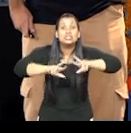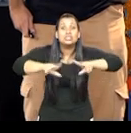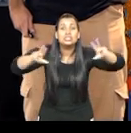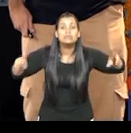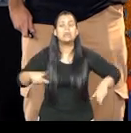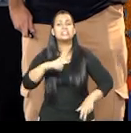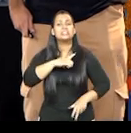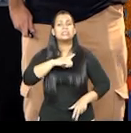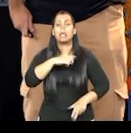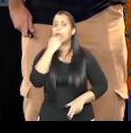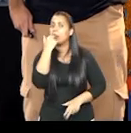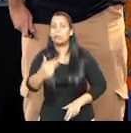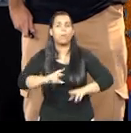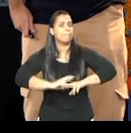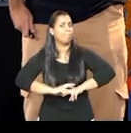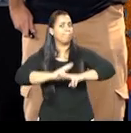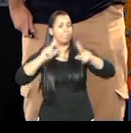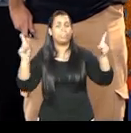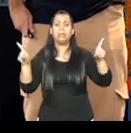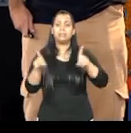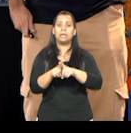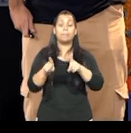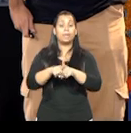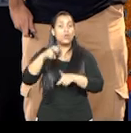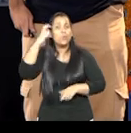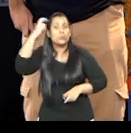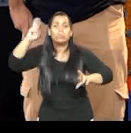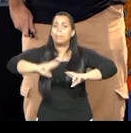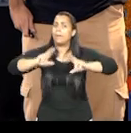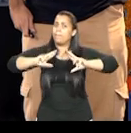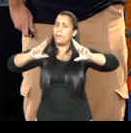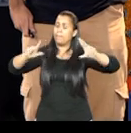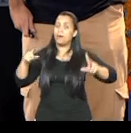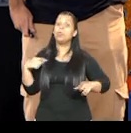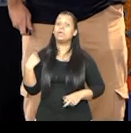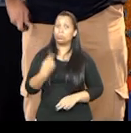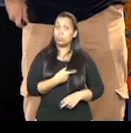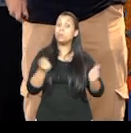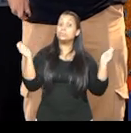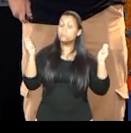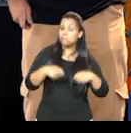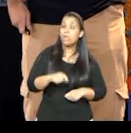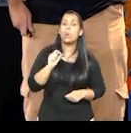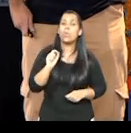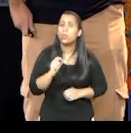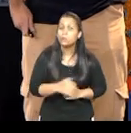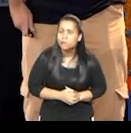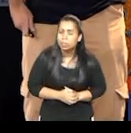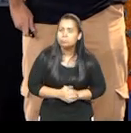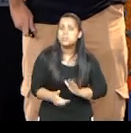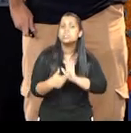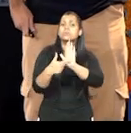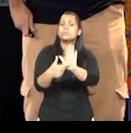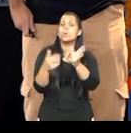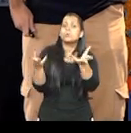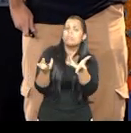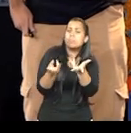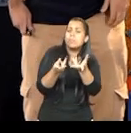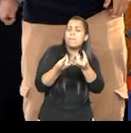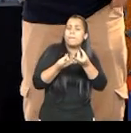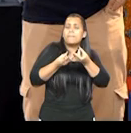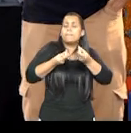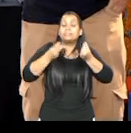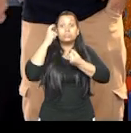apresentam várias línguas e também várias culturas, o que permite com que eles apresentem uma riqueza cultural